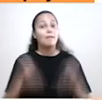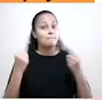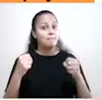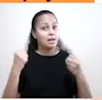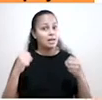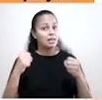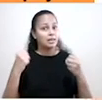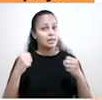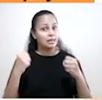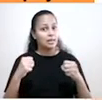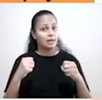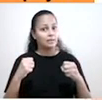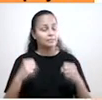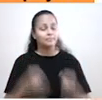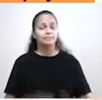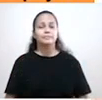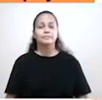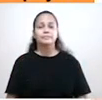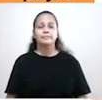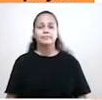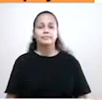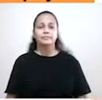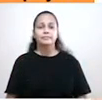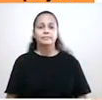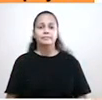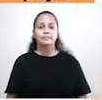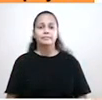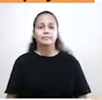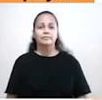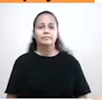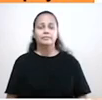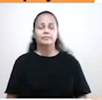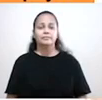Need, precisar, needed.